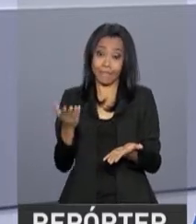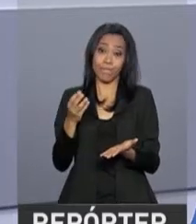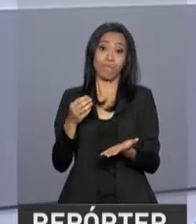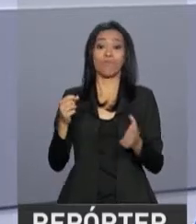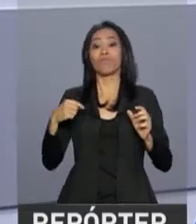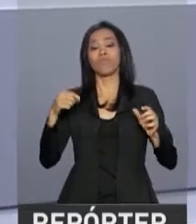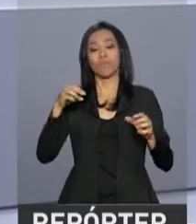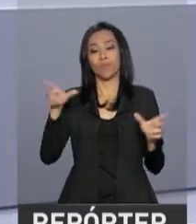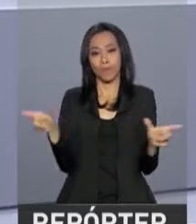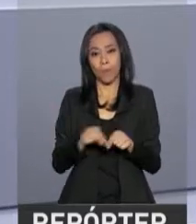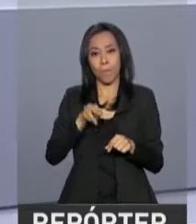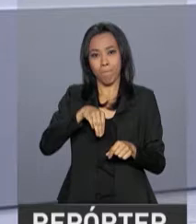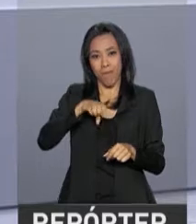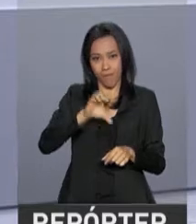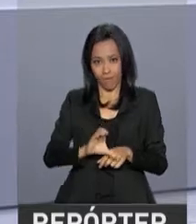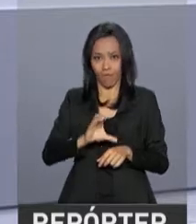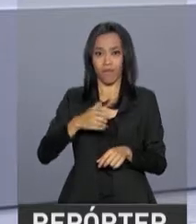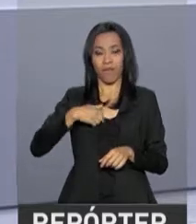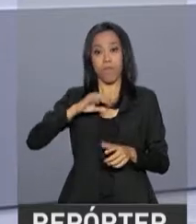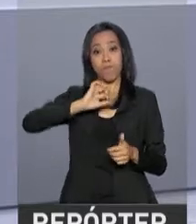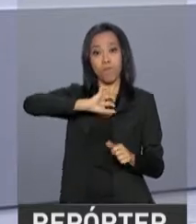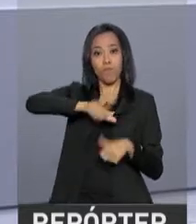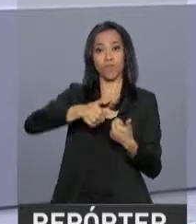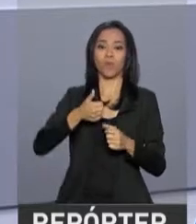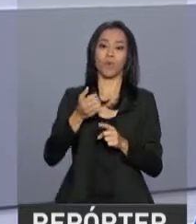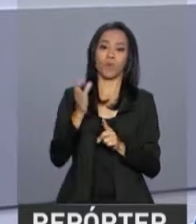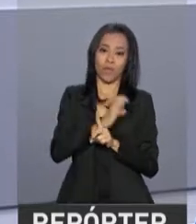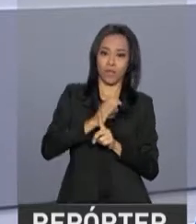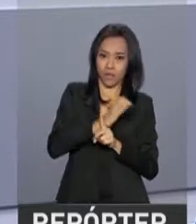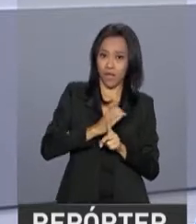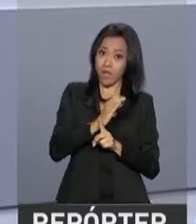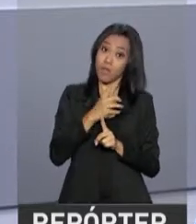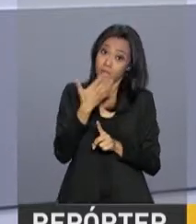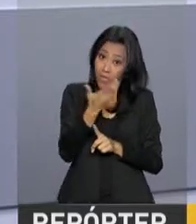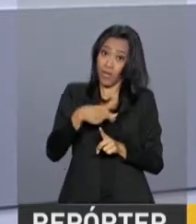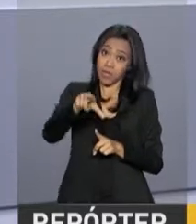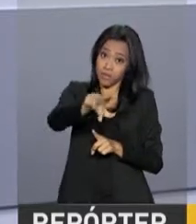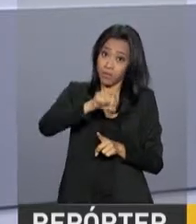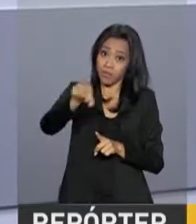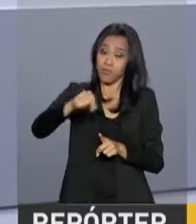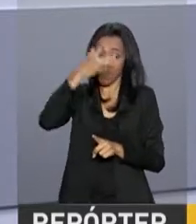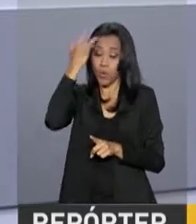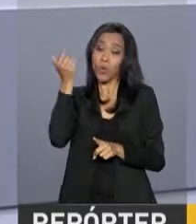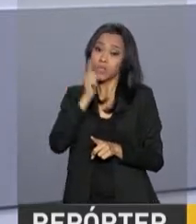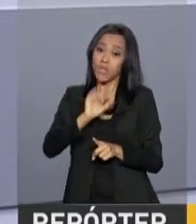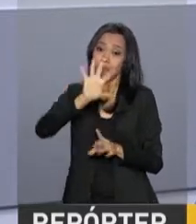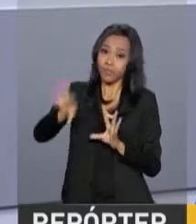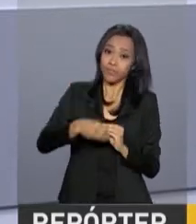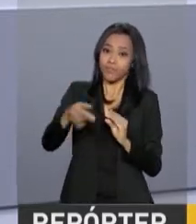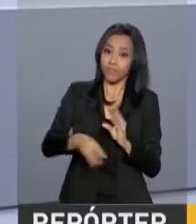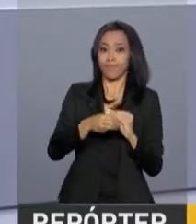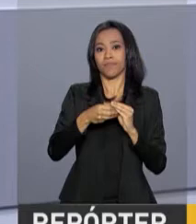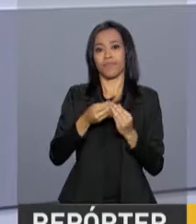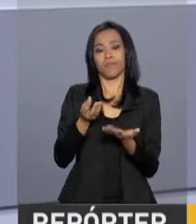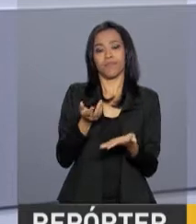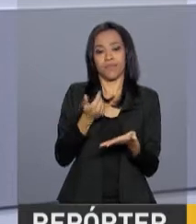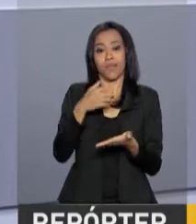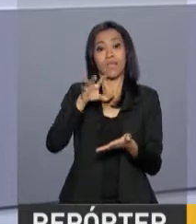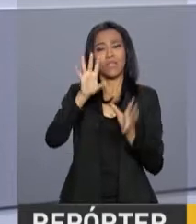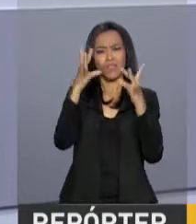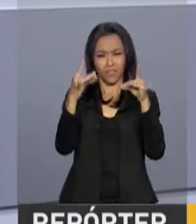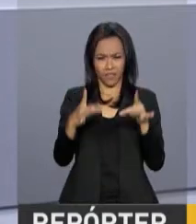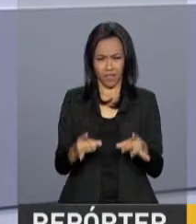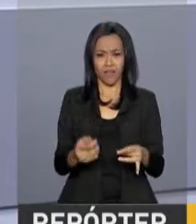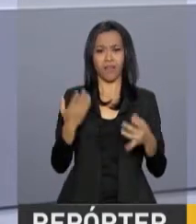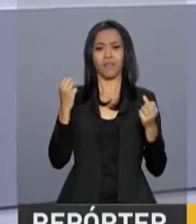alterou a data para que todos os estudantes pré-selecionados pudessem completar suas informações os detalhes estão em